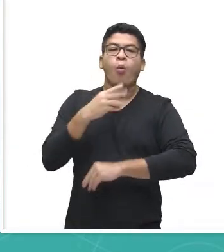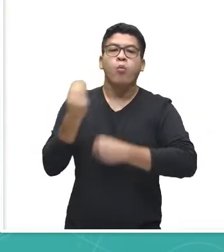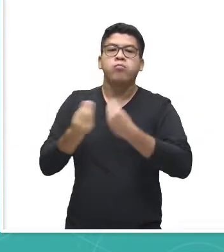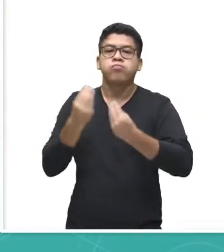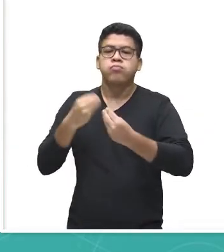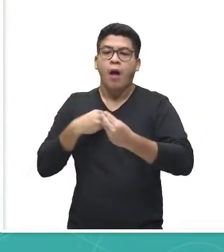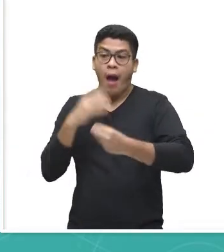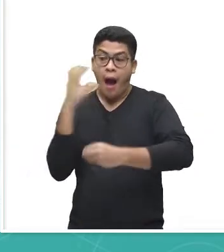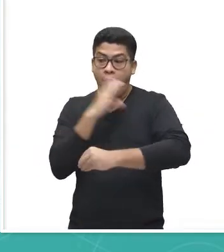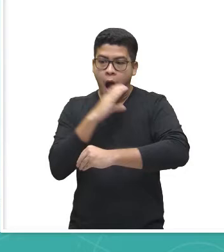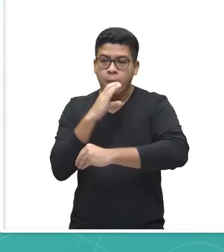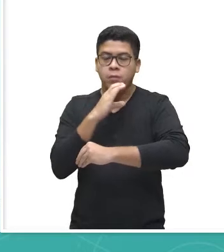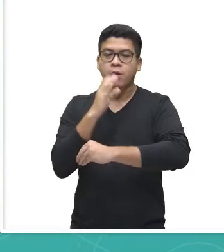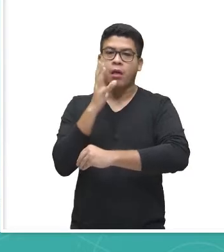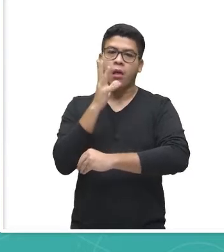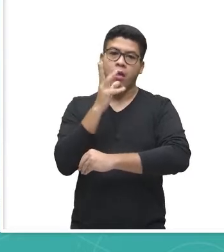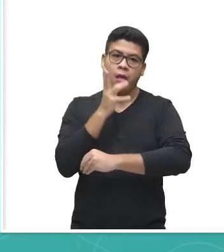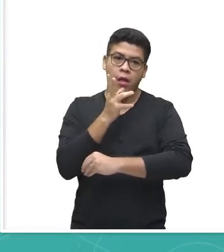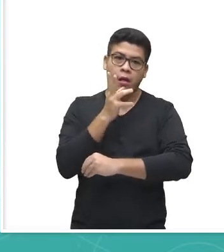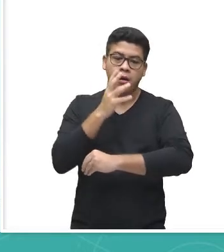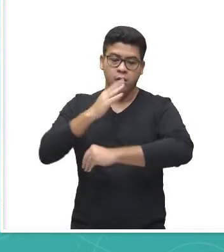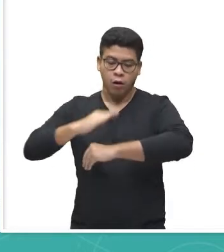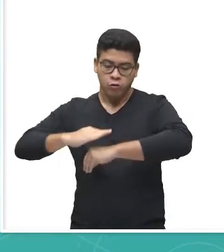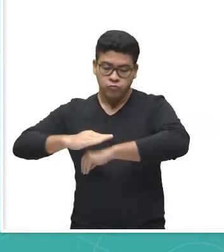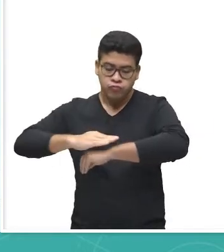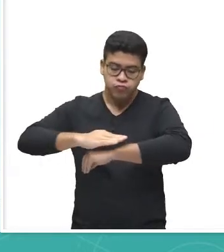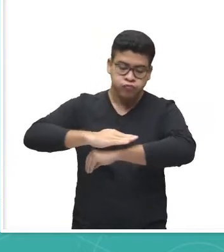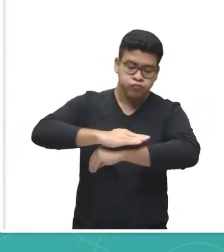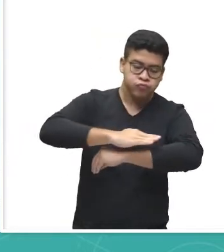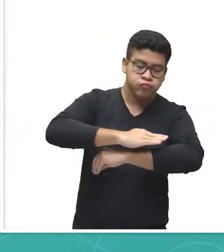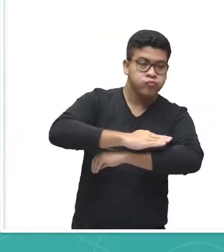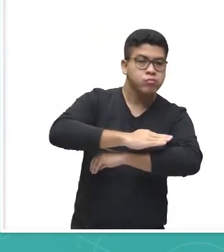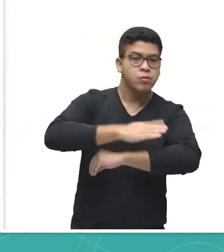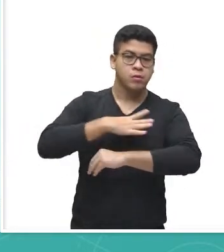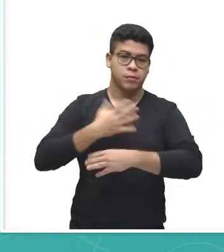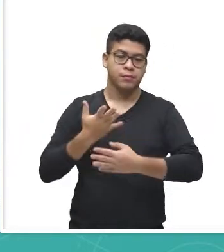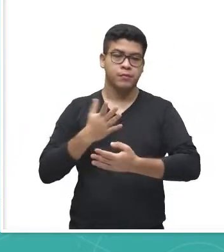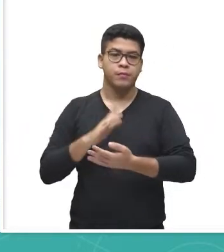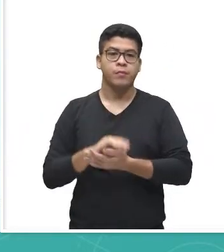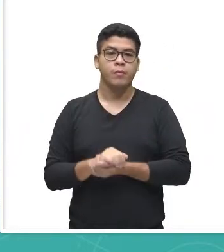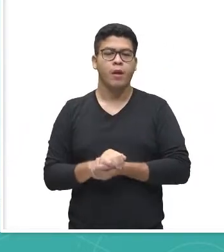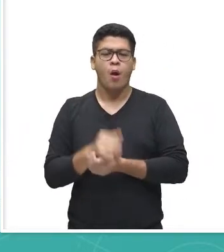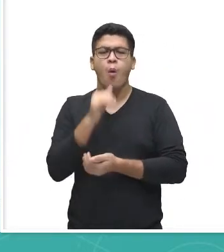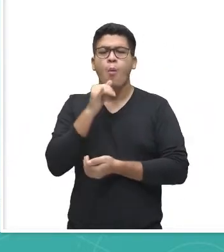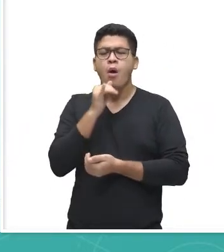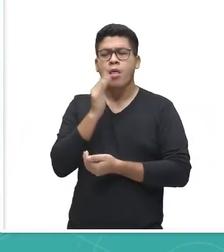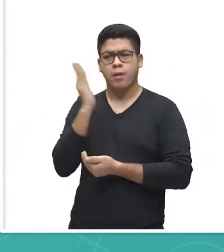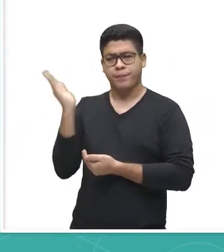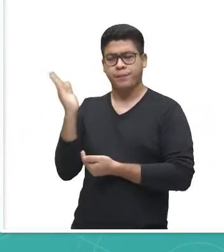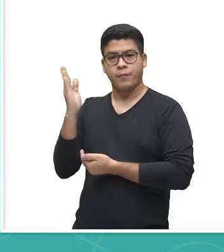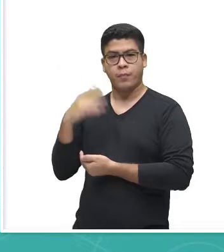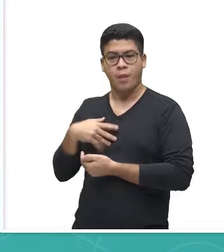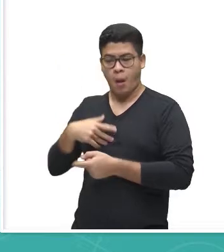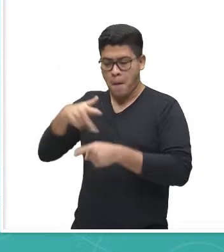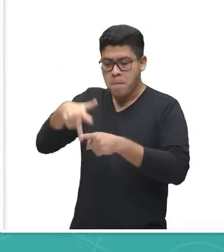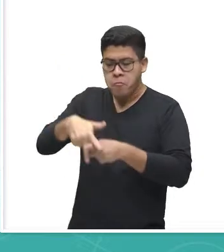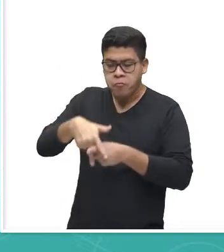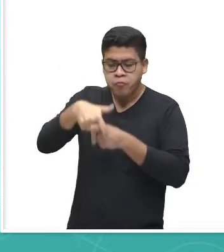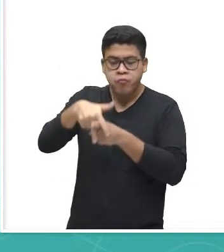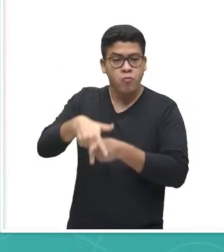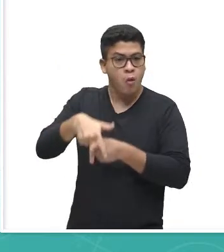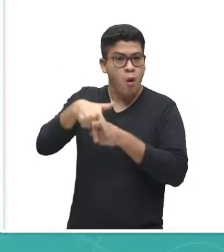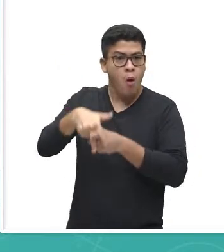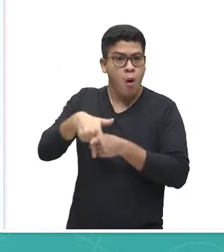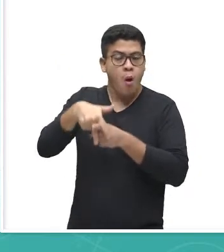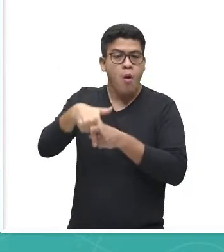mais esse conceito aí da inércia. Vocês estão observando aqui na imagem uma pessoa num cavalo, né? E com